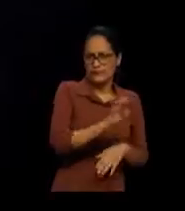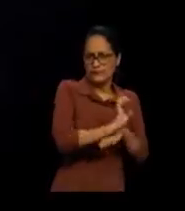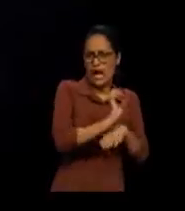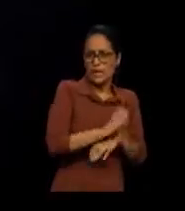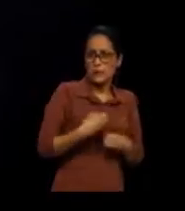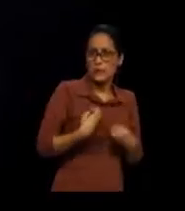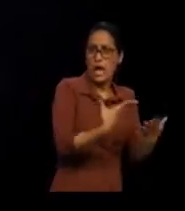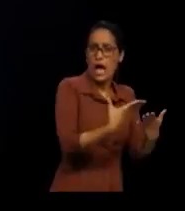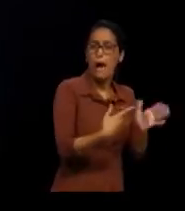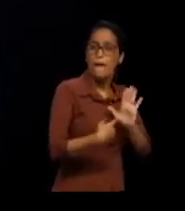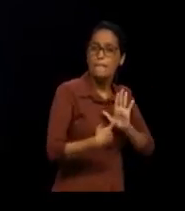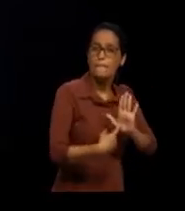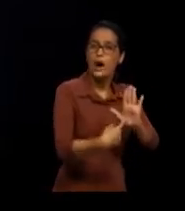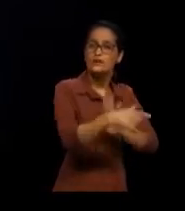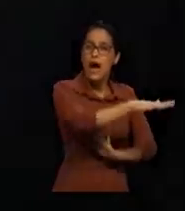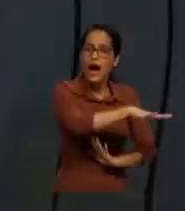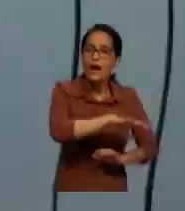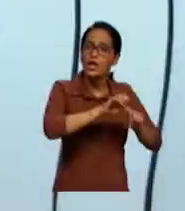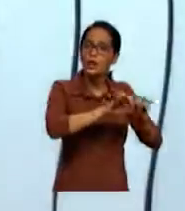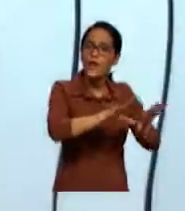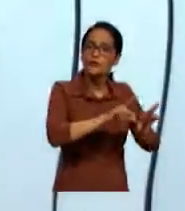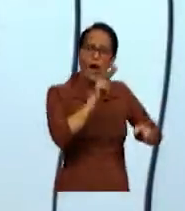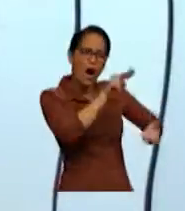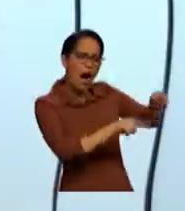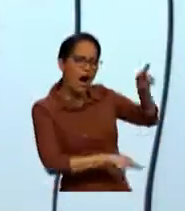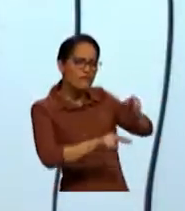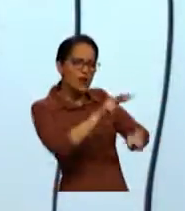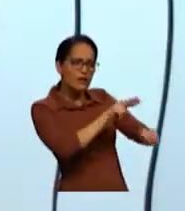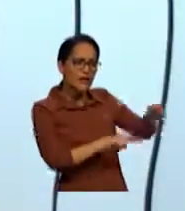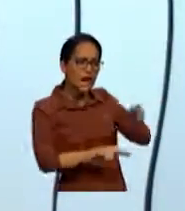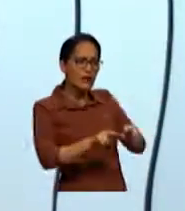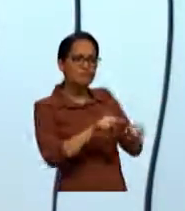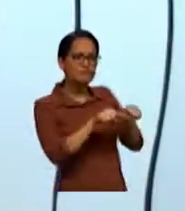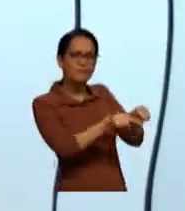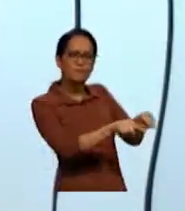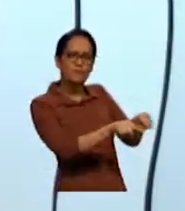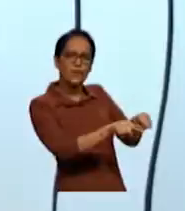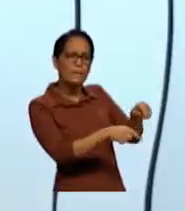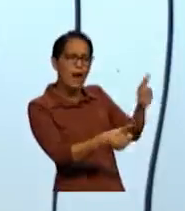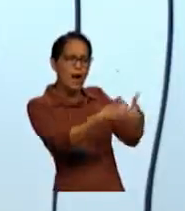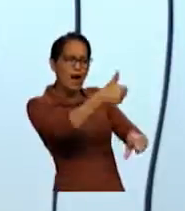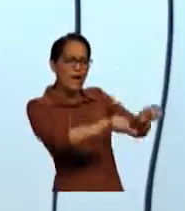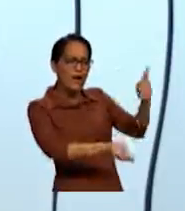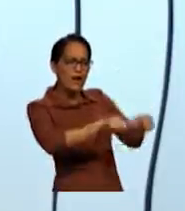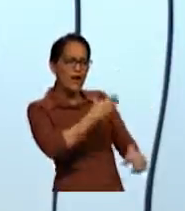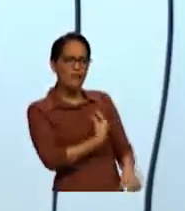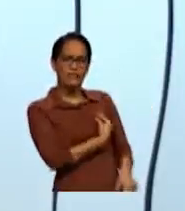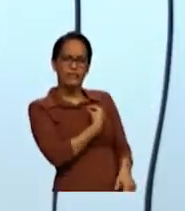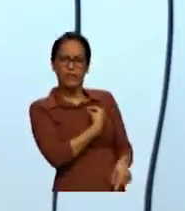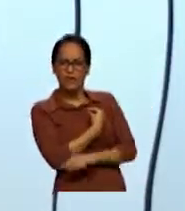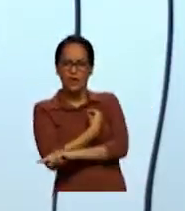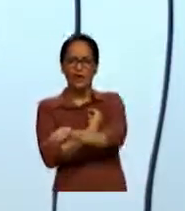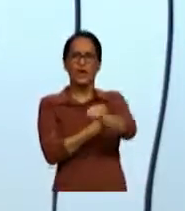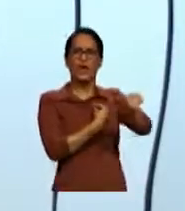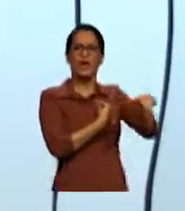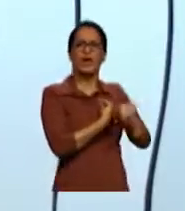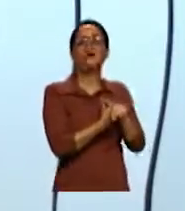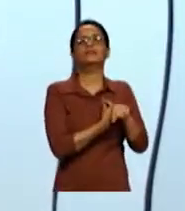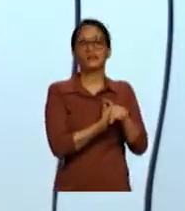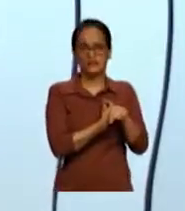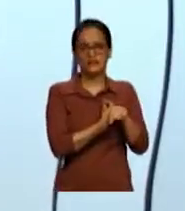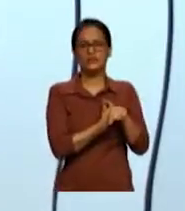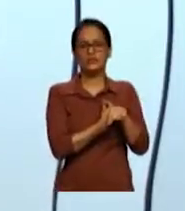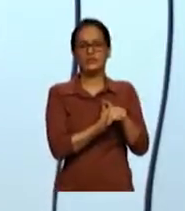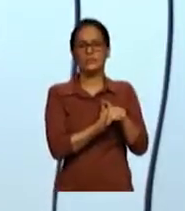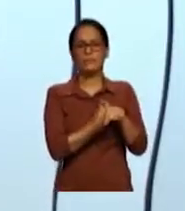para indicadores educacionais e vai contribuir também para medir a qualidade de vida e afetar lá na qualidade,